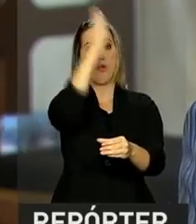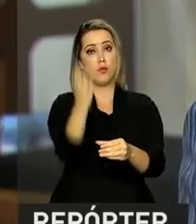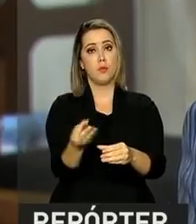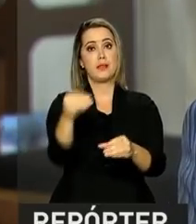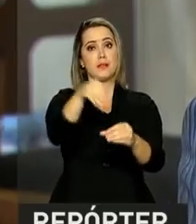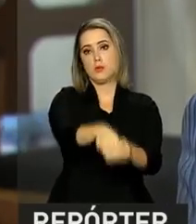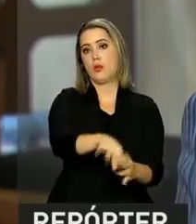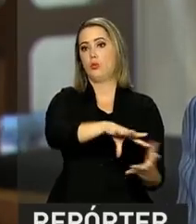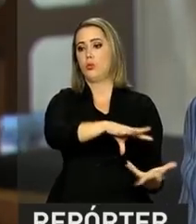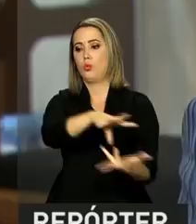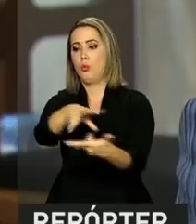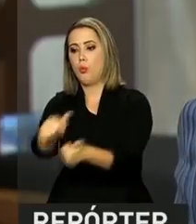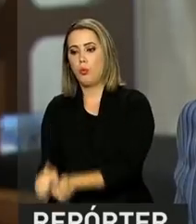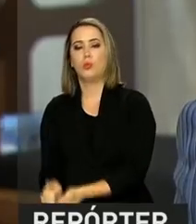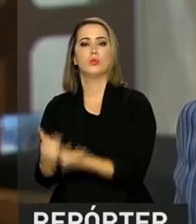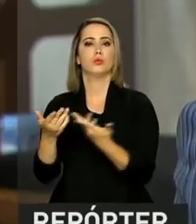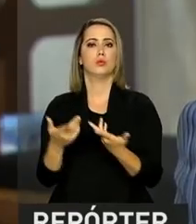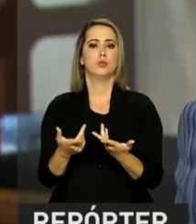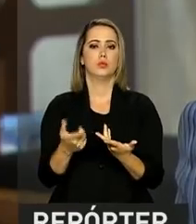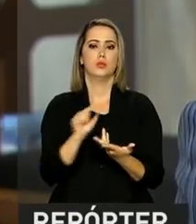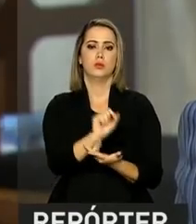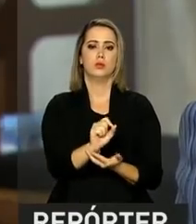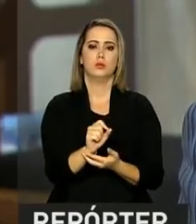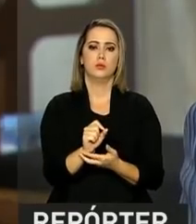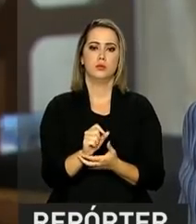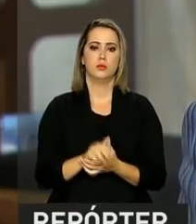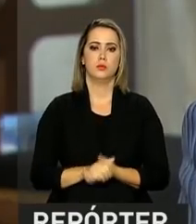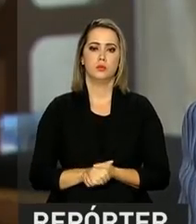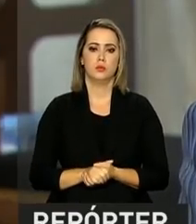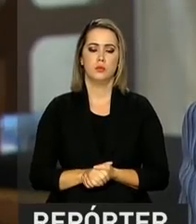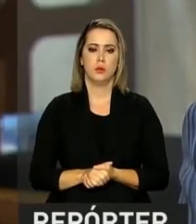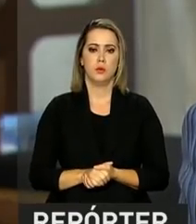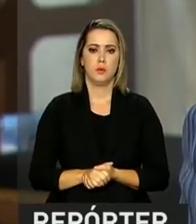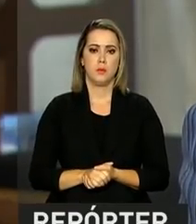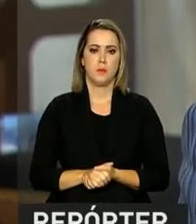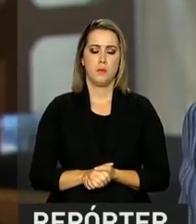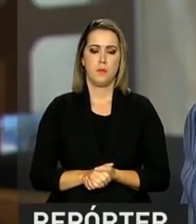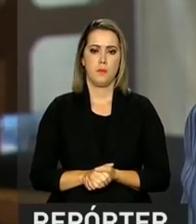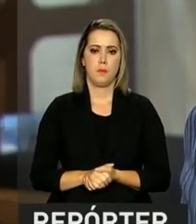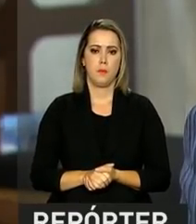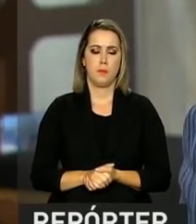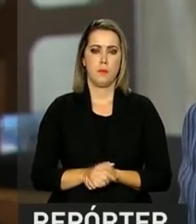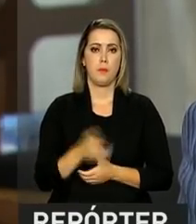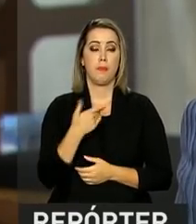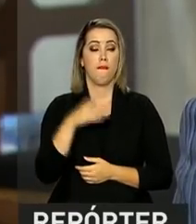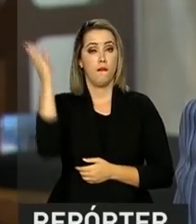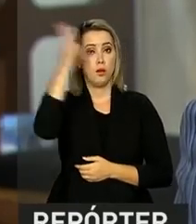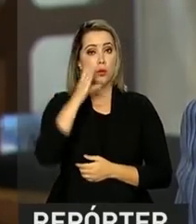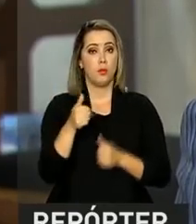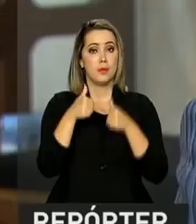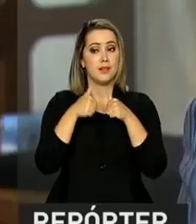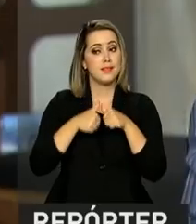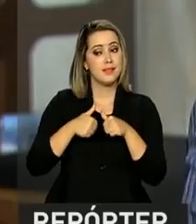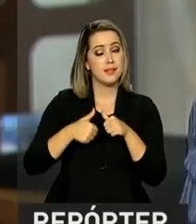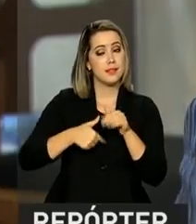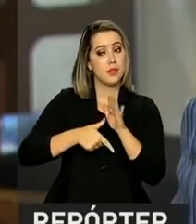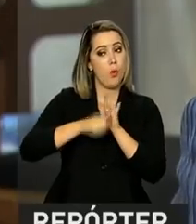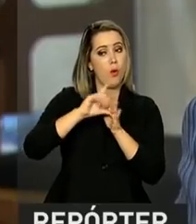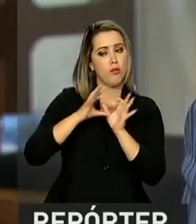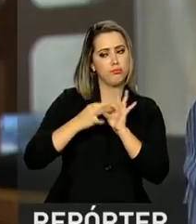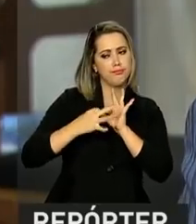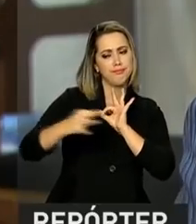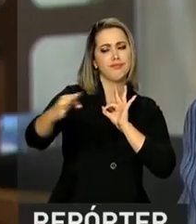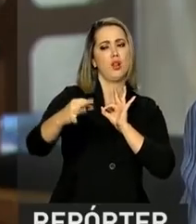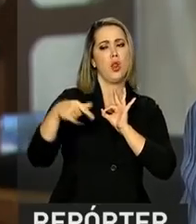internacional. O Brasil vinha um tanto quanto distante e distanciado das mesas e